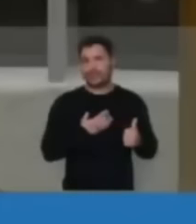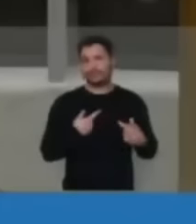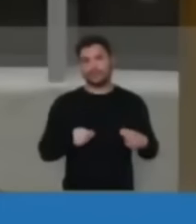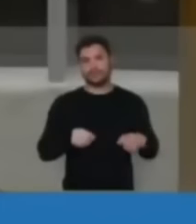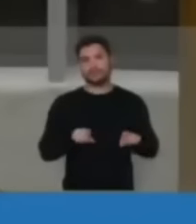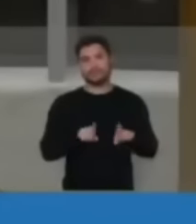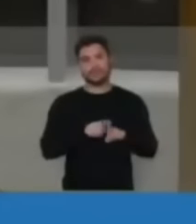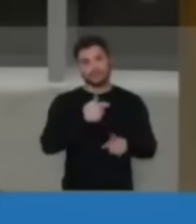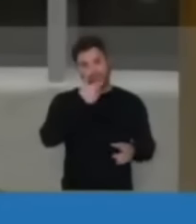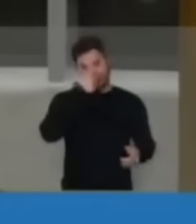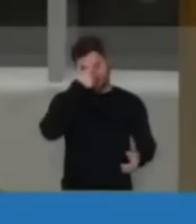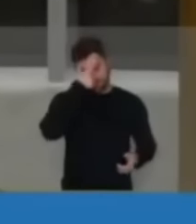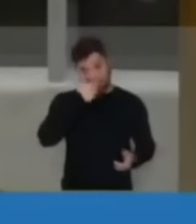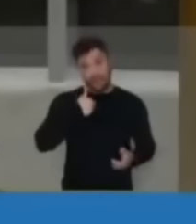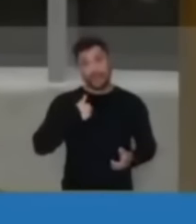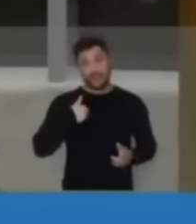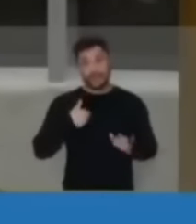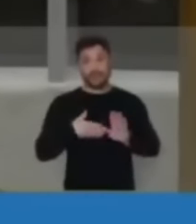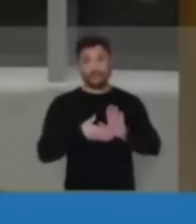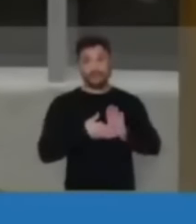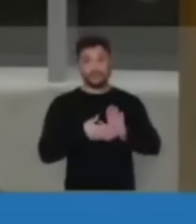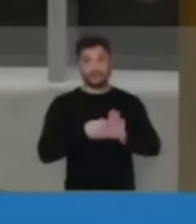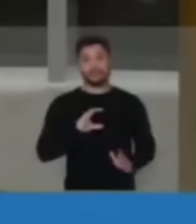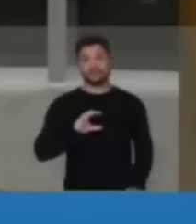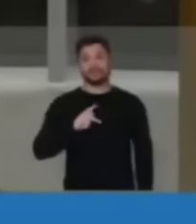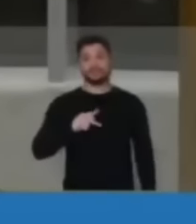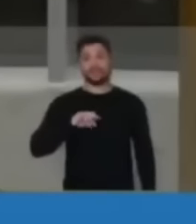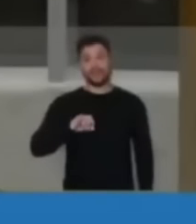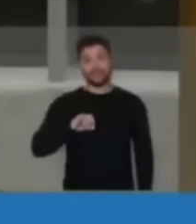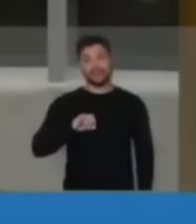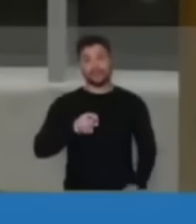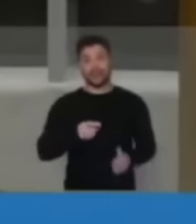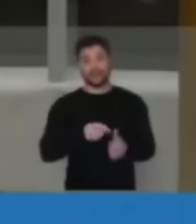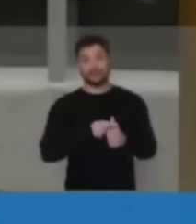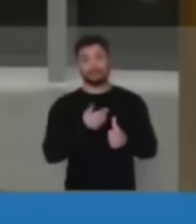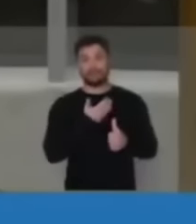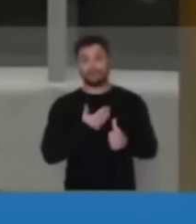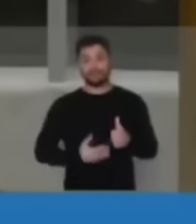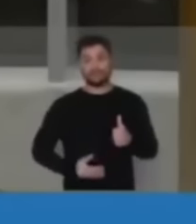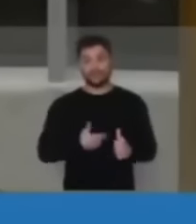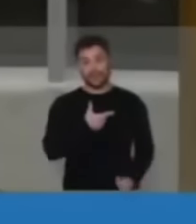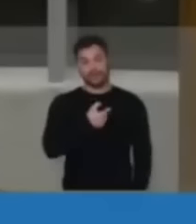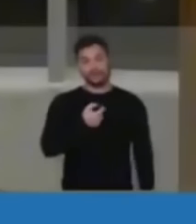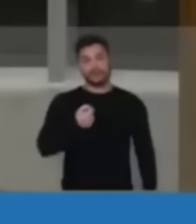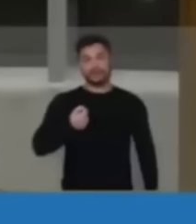Eu fui o proponente da CPI da dívida pública aqui em 2007.